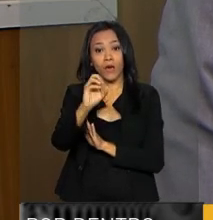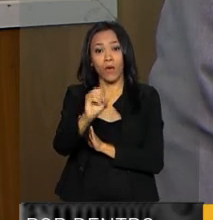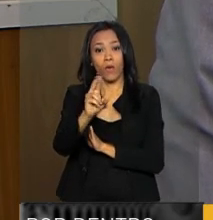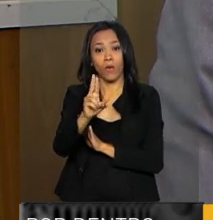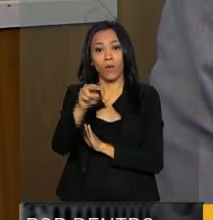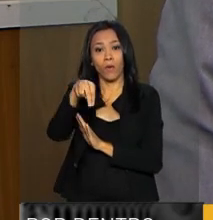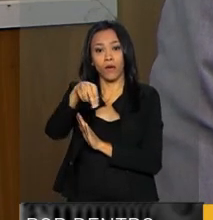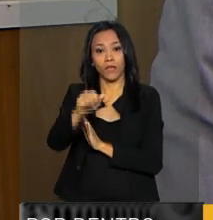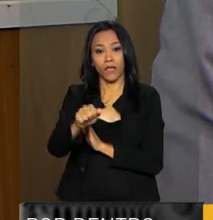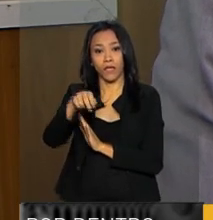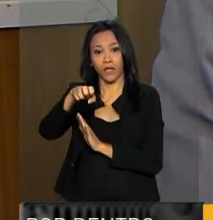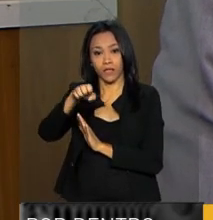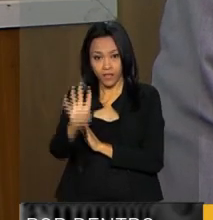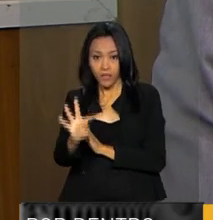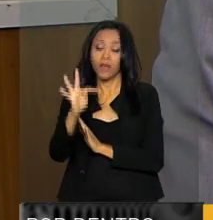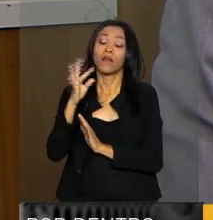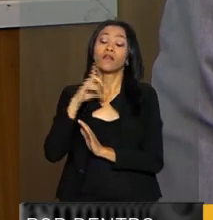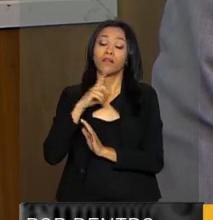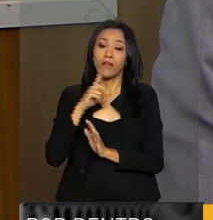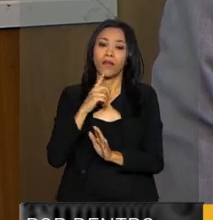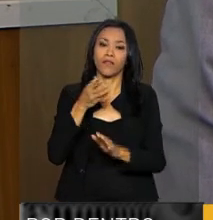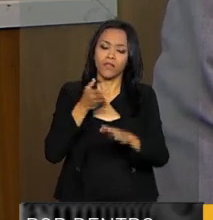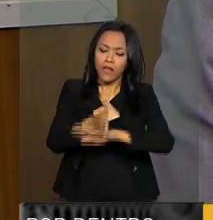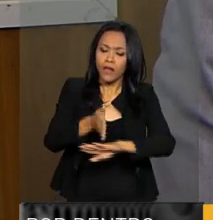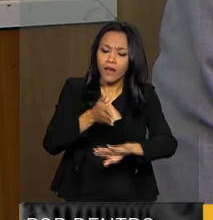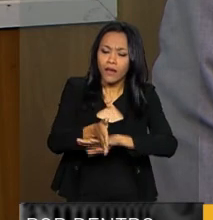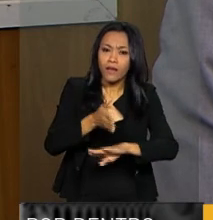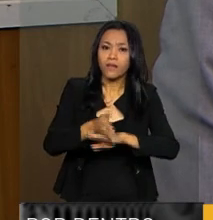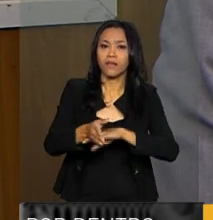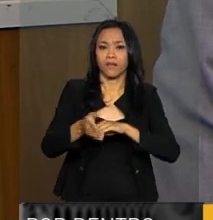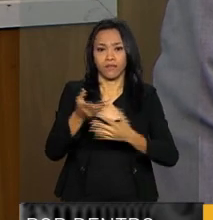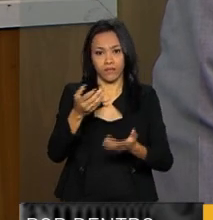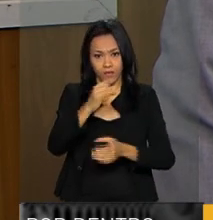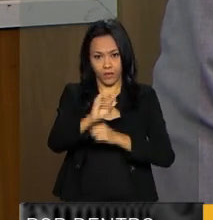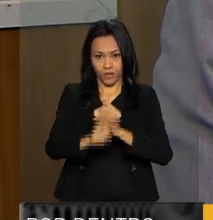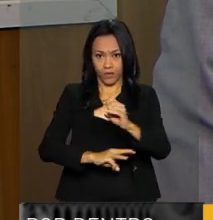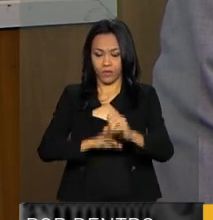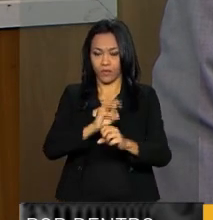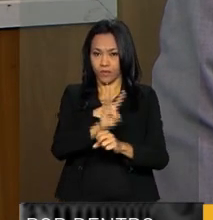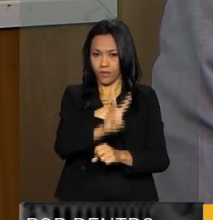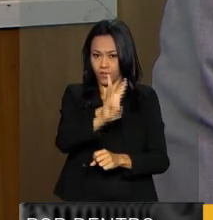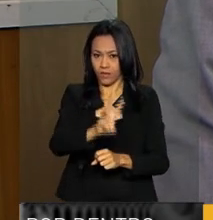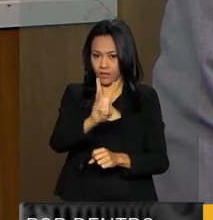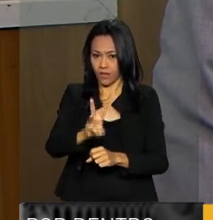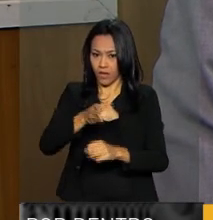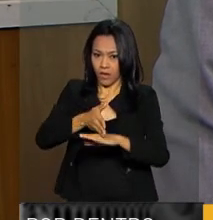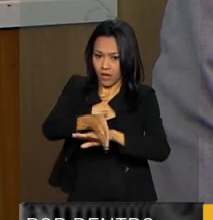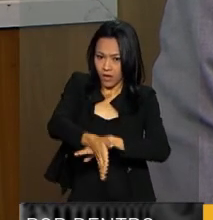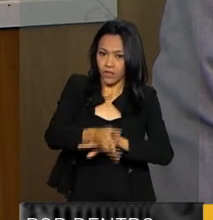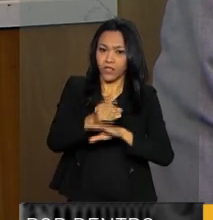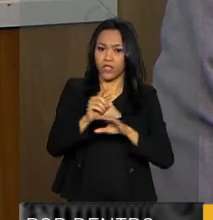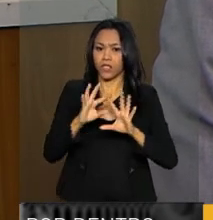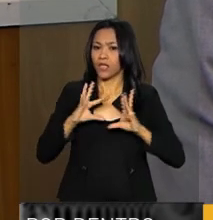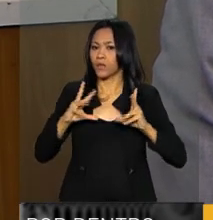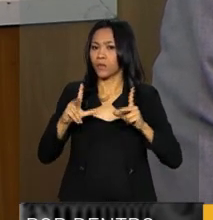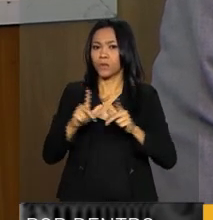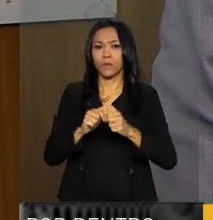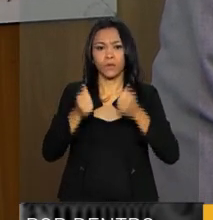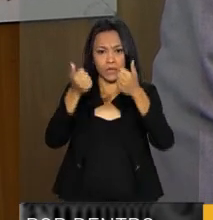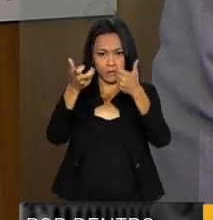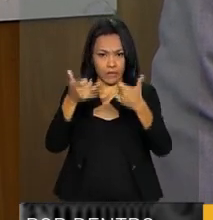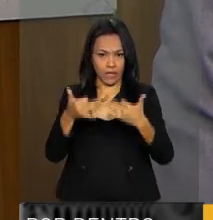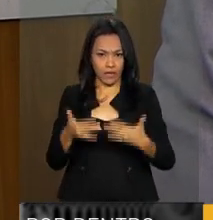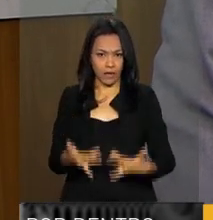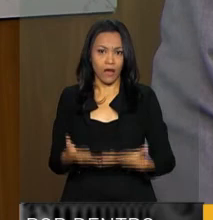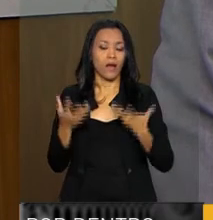o pode acessar é por meio do site do ministério da cultura o cultura.gov.br tá tudo muito bem explicadinho